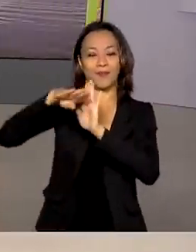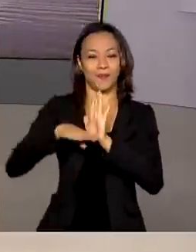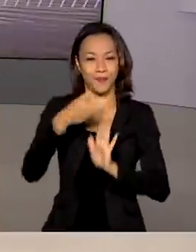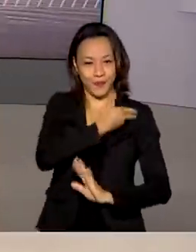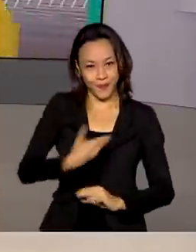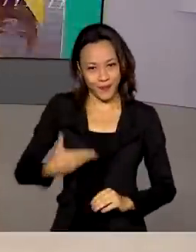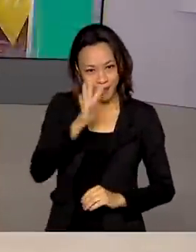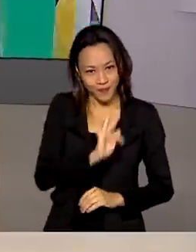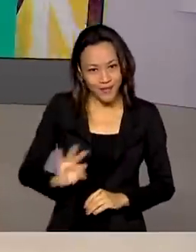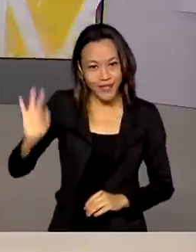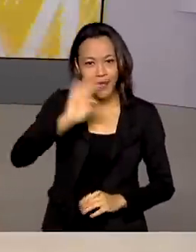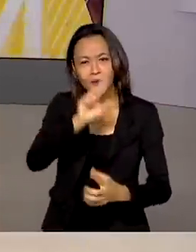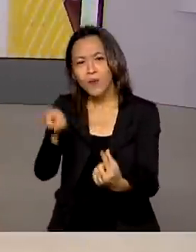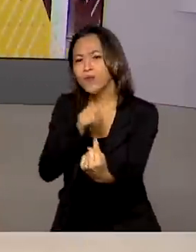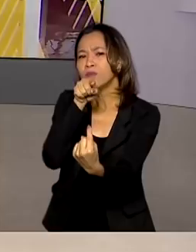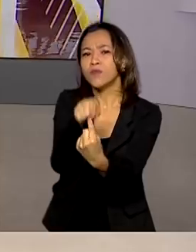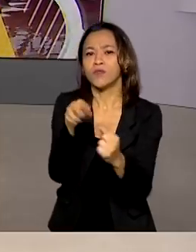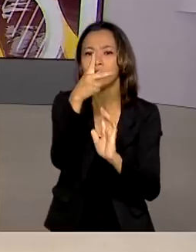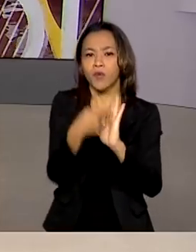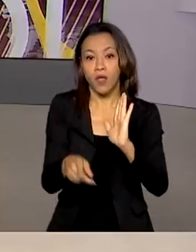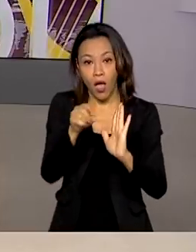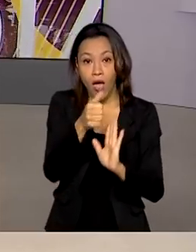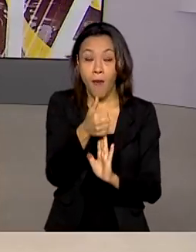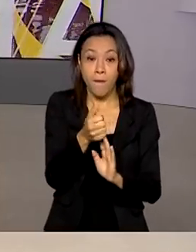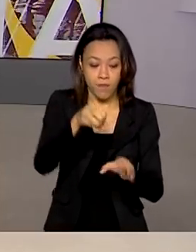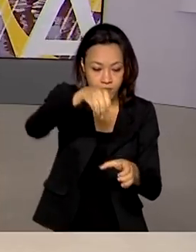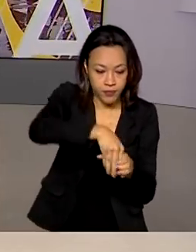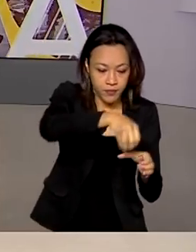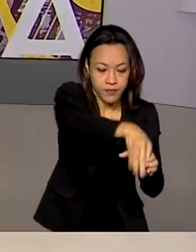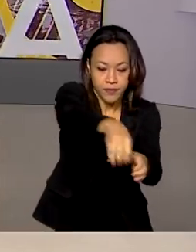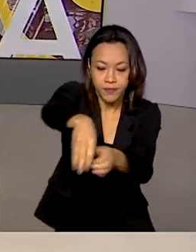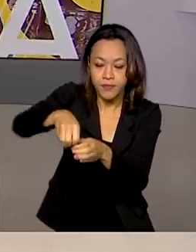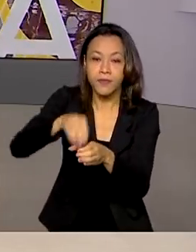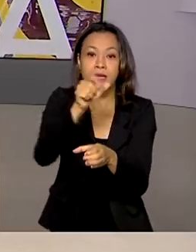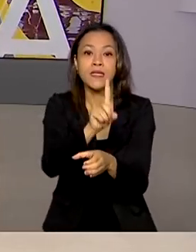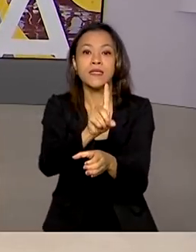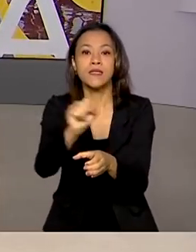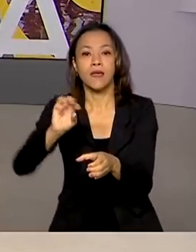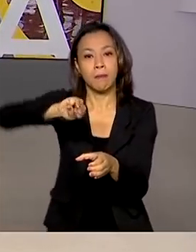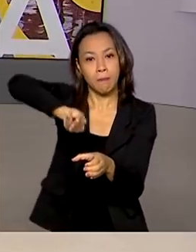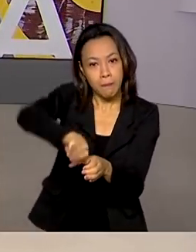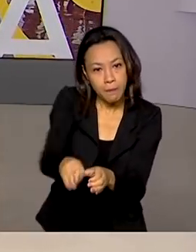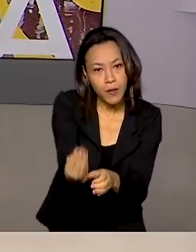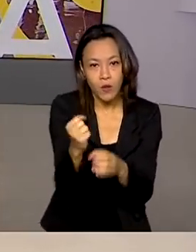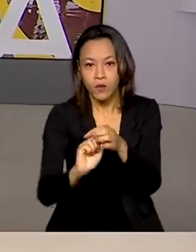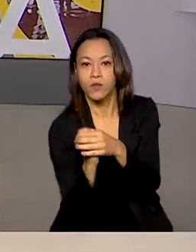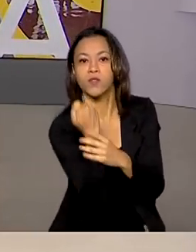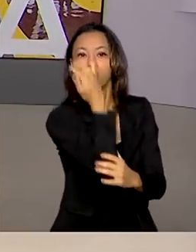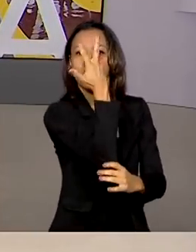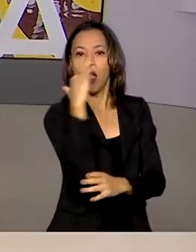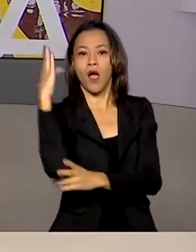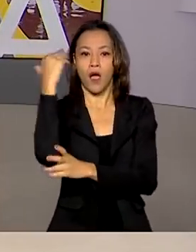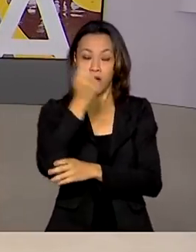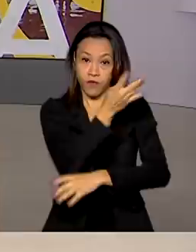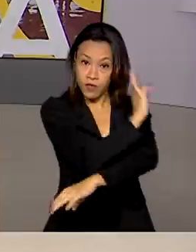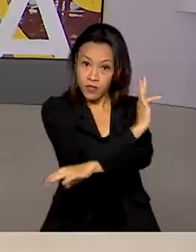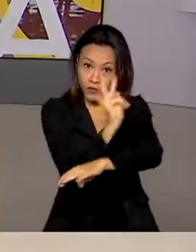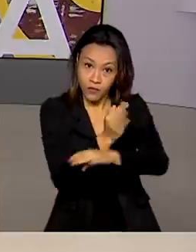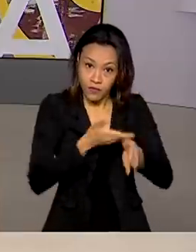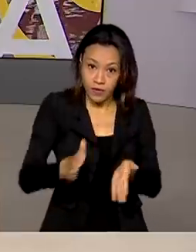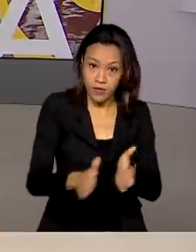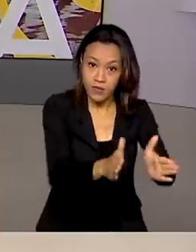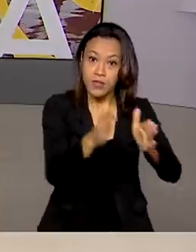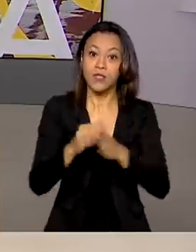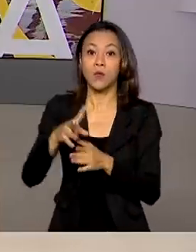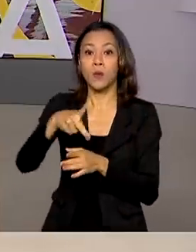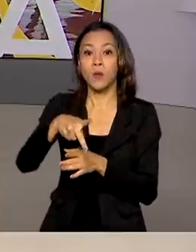brasileiras uma das metas do projeto é o plantio de 100 milhões de mudas de árvores ao longo dos rios São Francisco Parnaíba